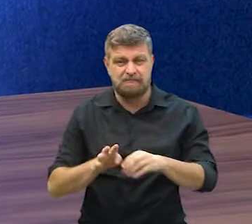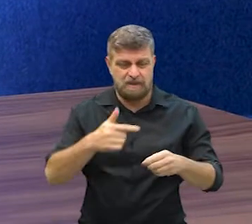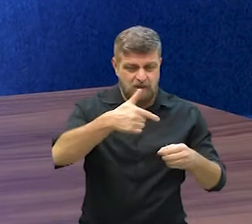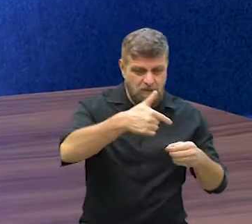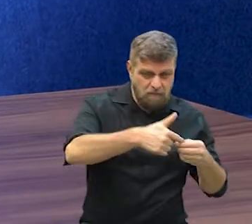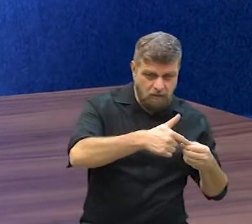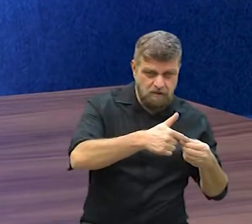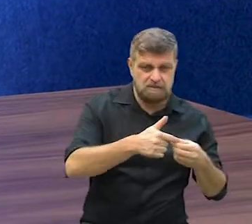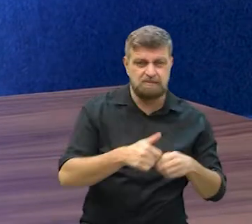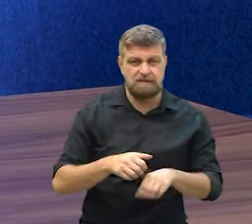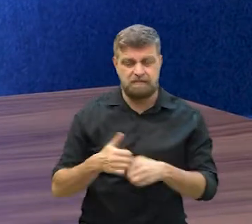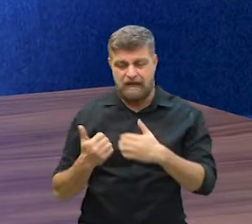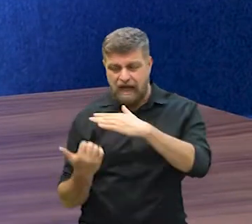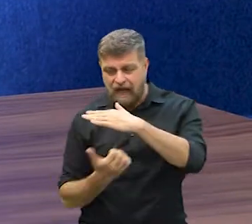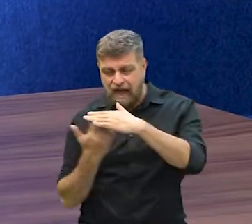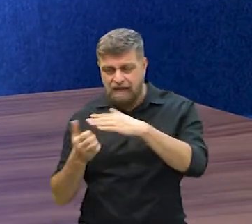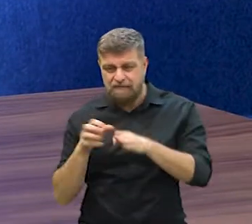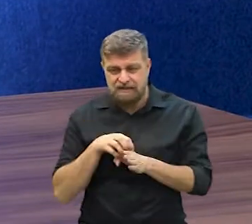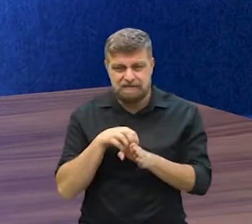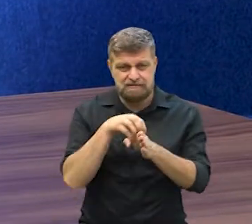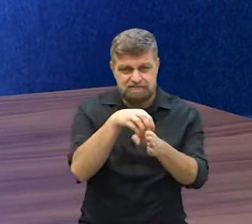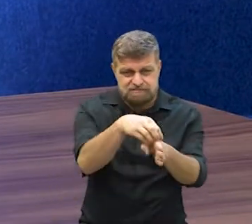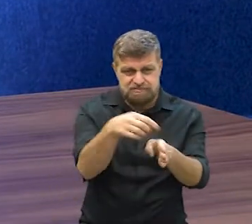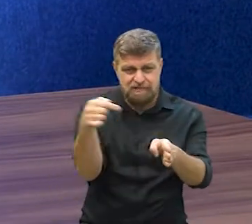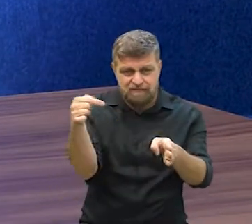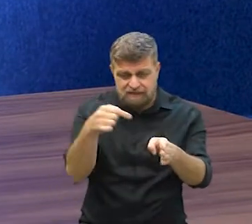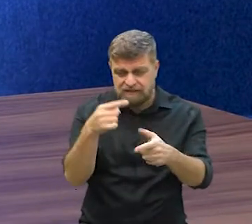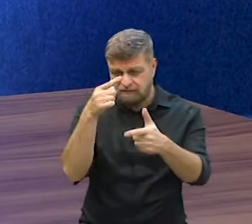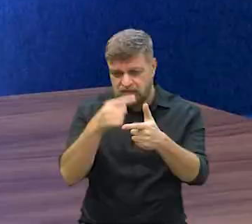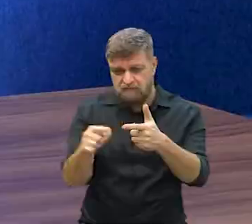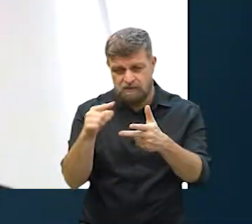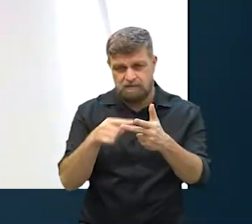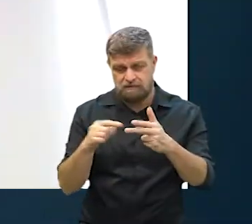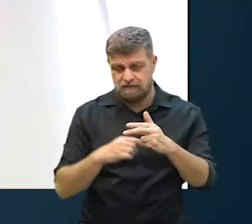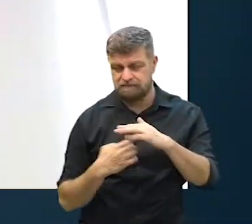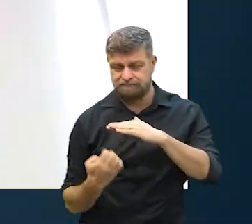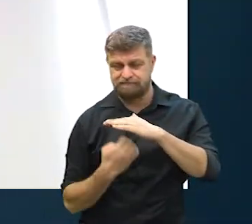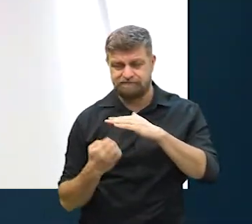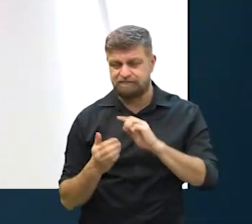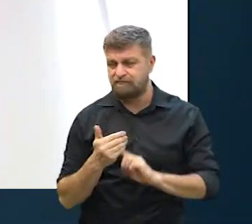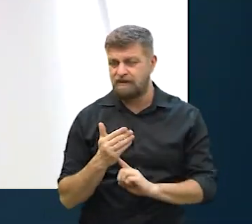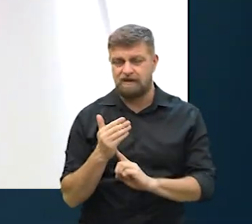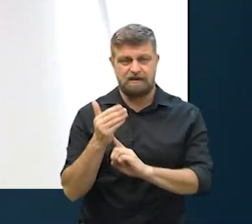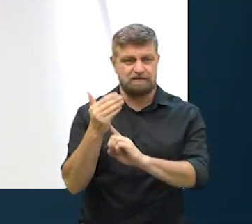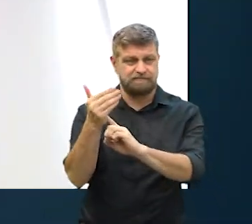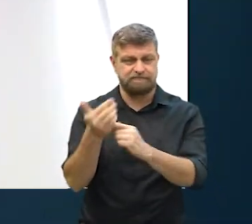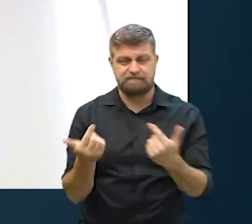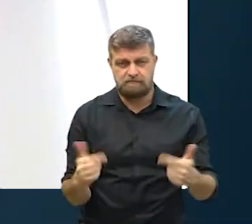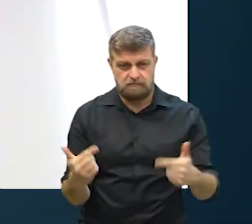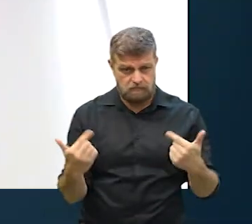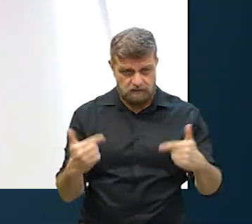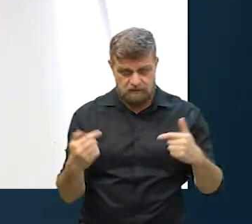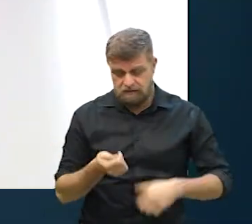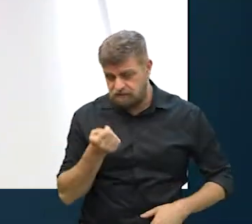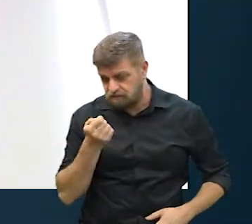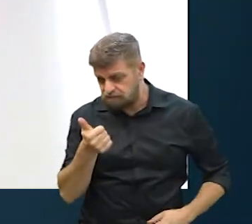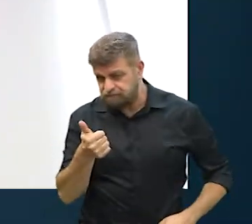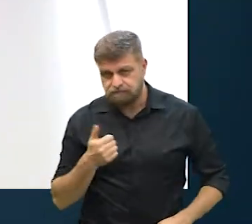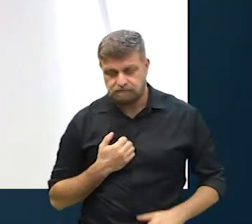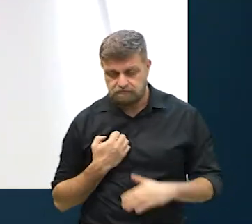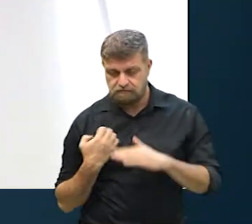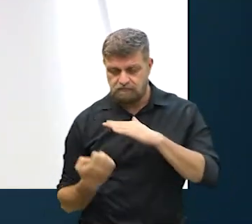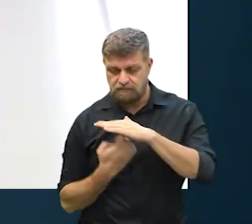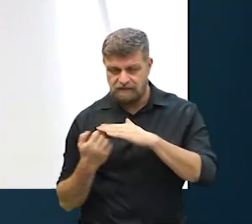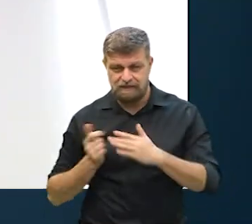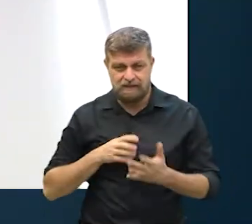posto de combustível, a transportadora, todos têm muitos problemas, não tem tecnologia, né? Pouquíssimas empresas têm